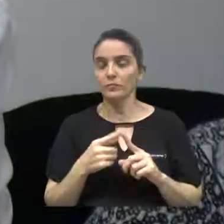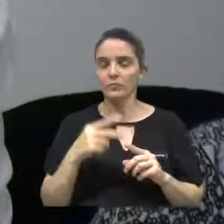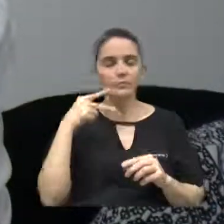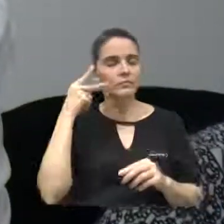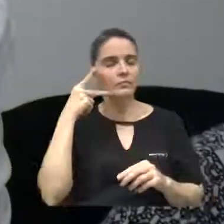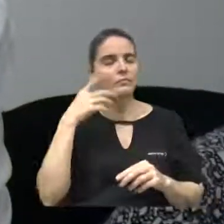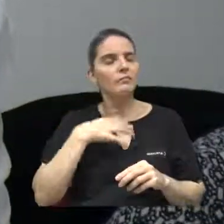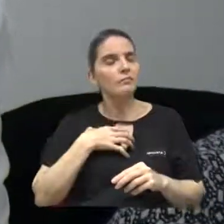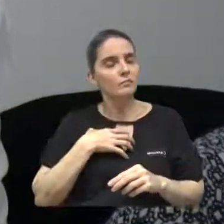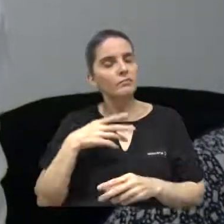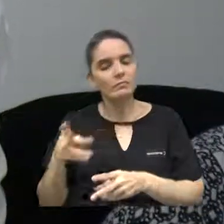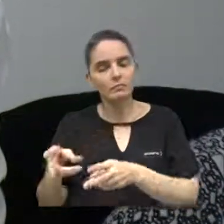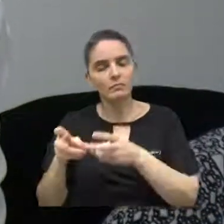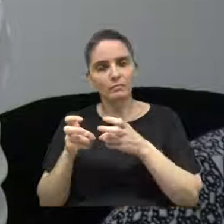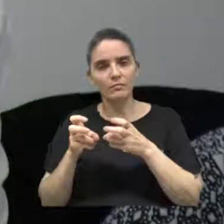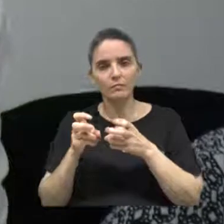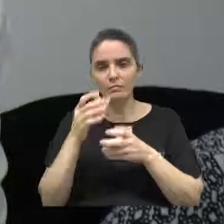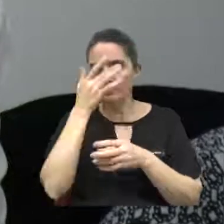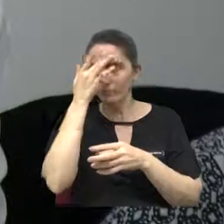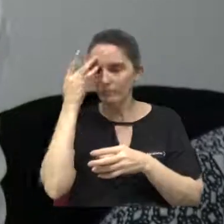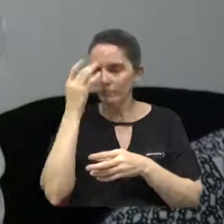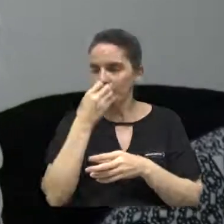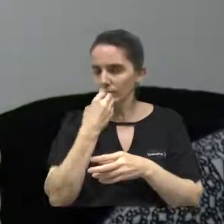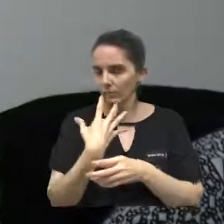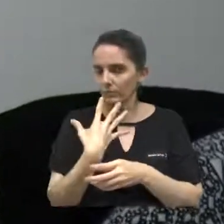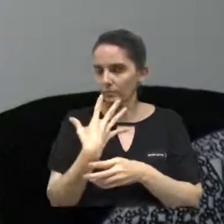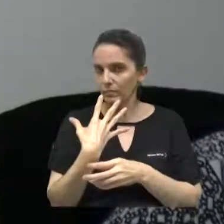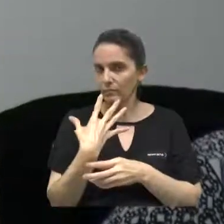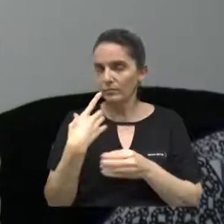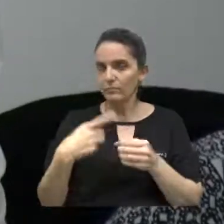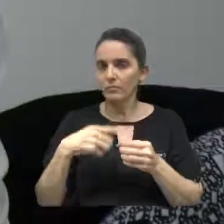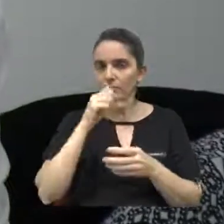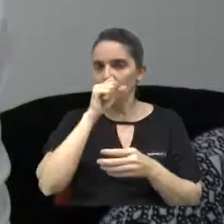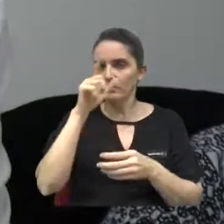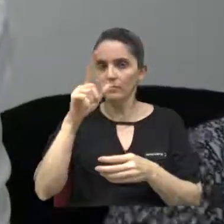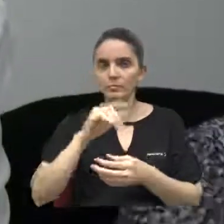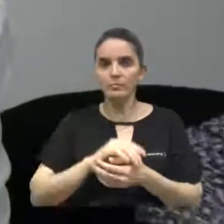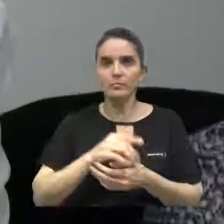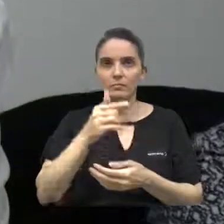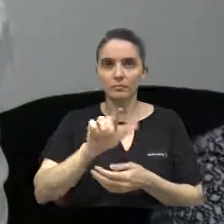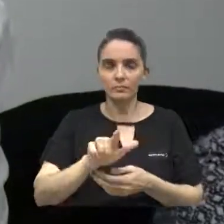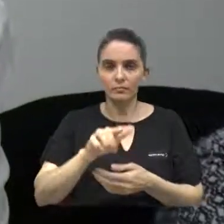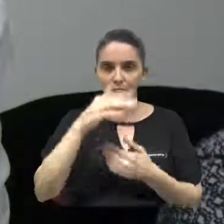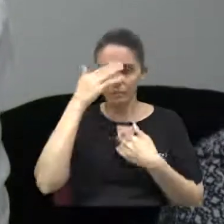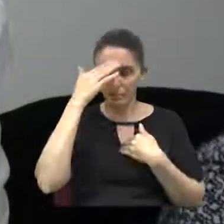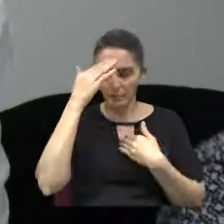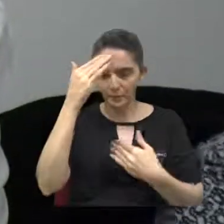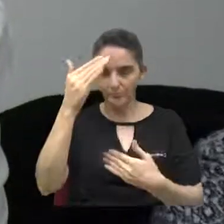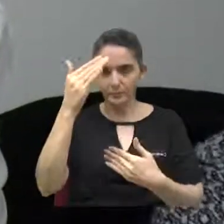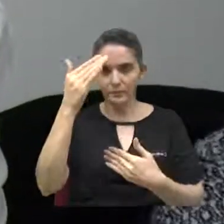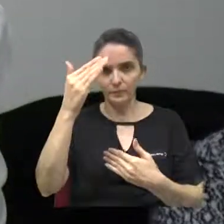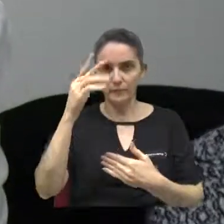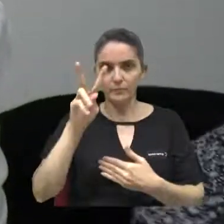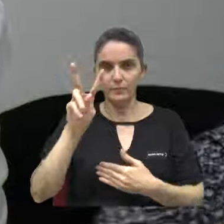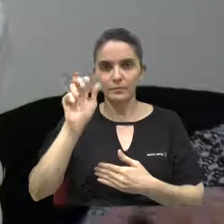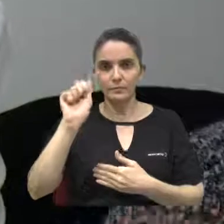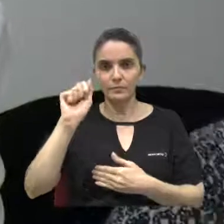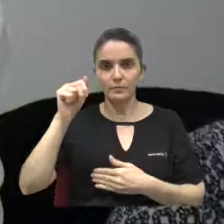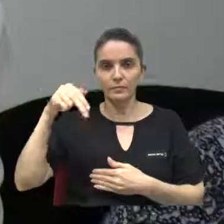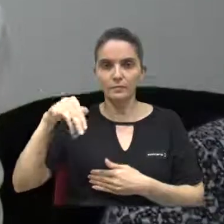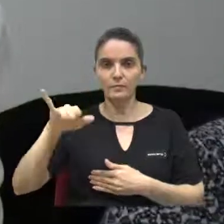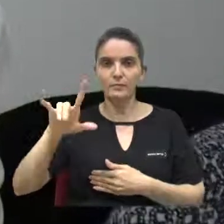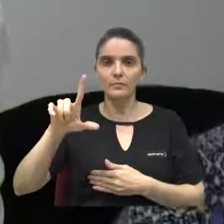de reconhecer as pessoas que fizeram o bem para a nossa cidade. Mais uma vez agradecer a dona Vanilde, o